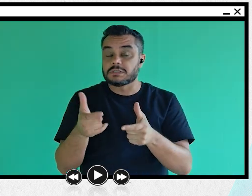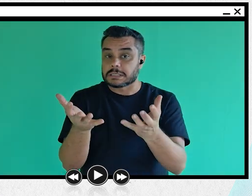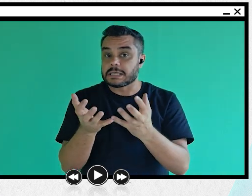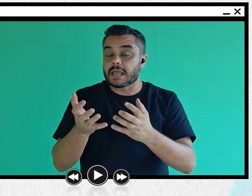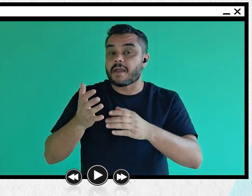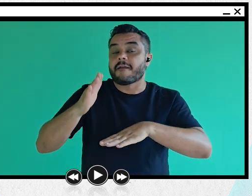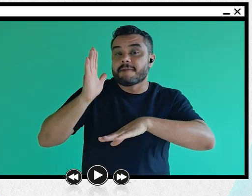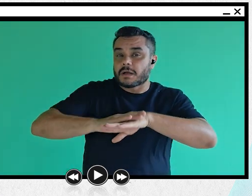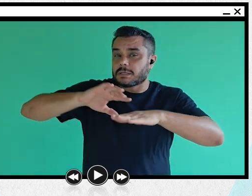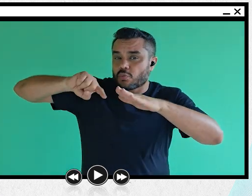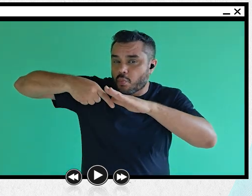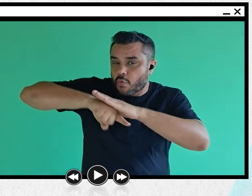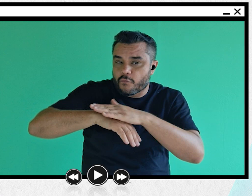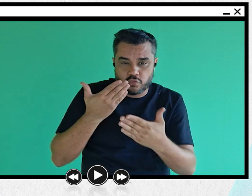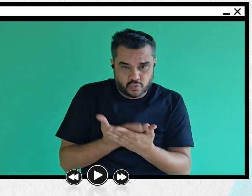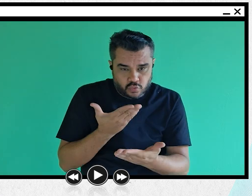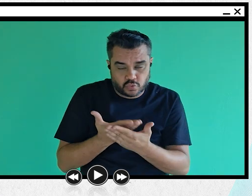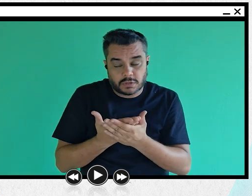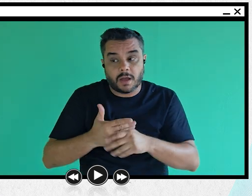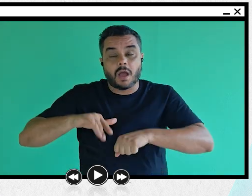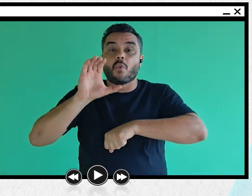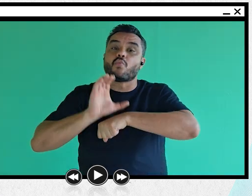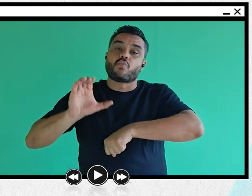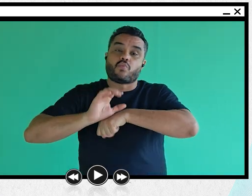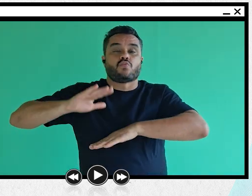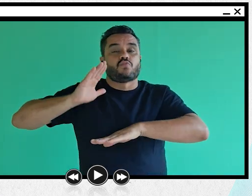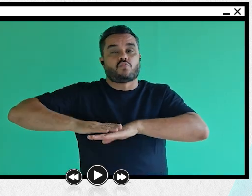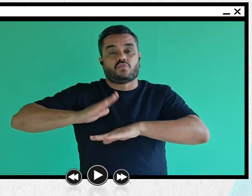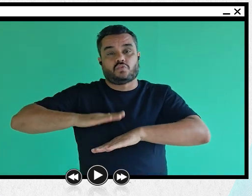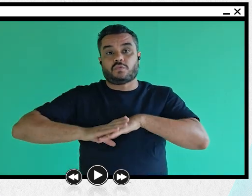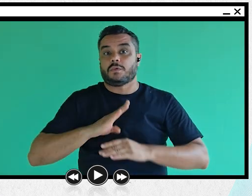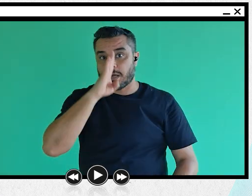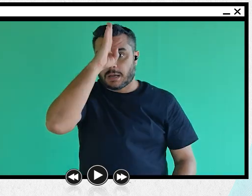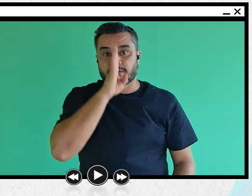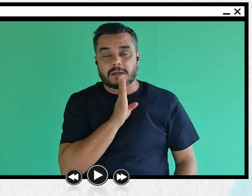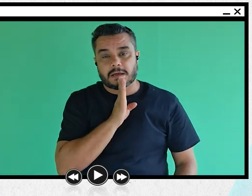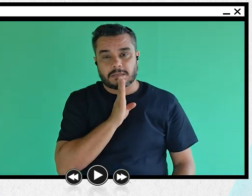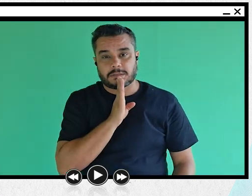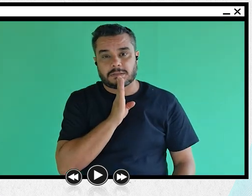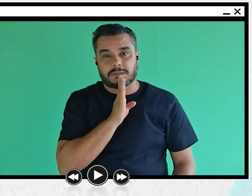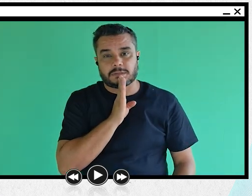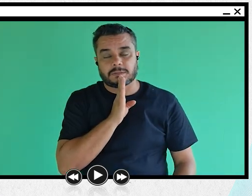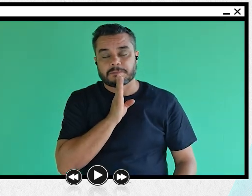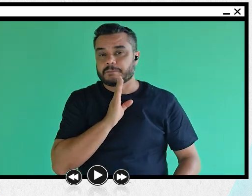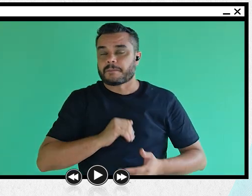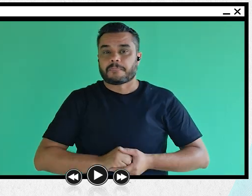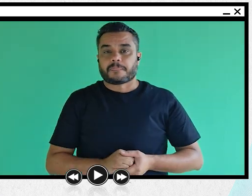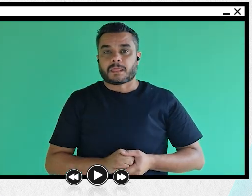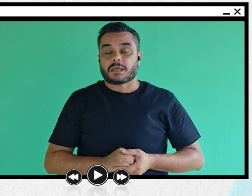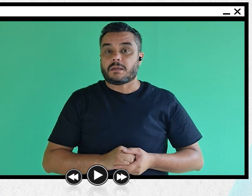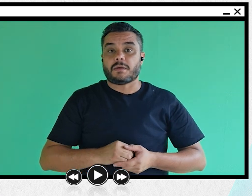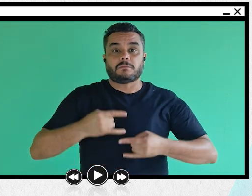pouco mais em saneamento básico rural, é fazer esse curso. É um curso gratuito,